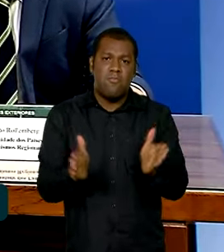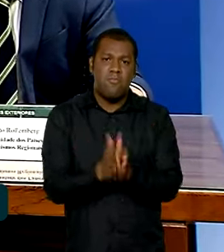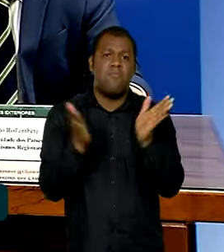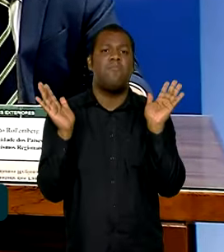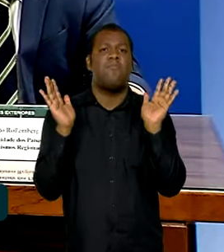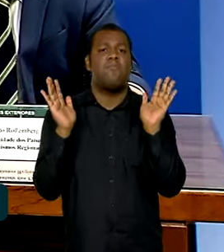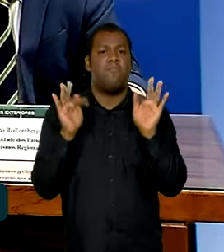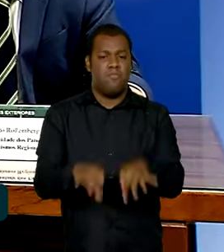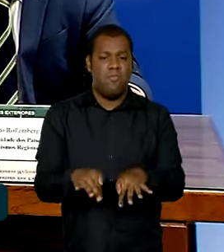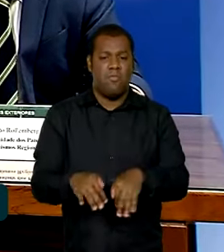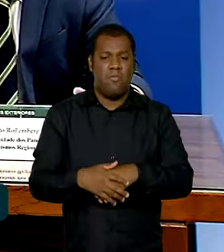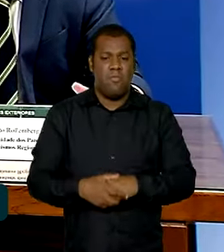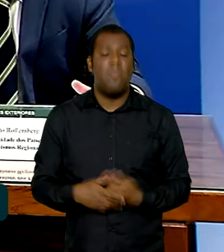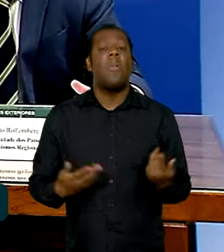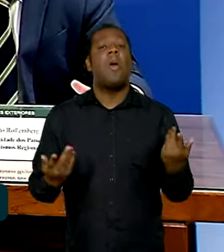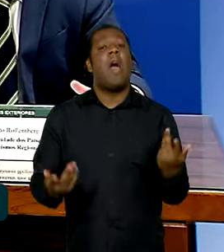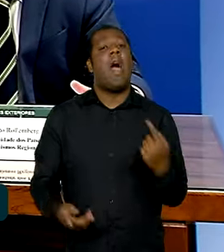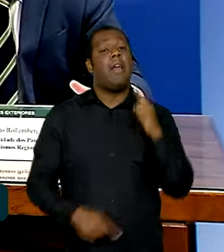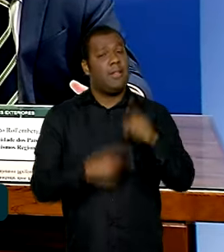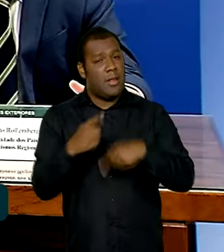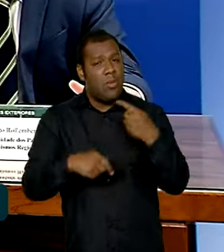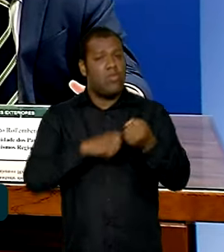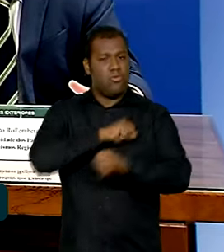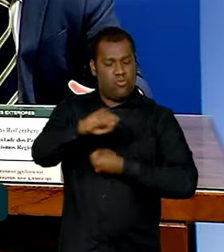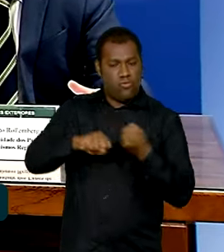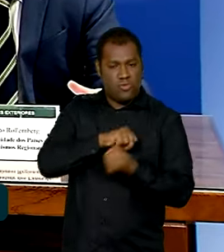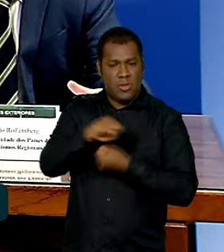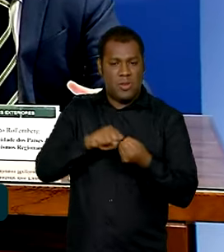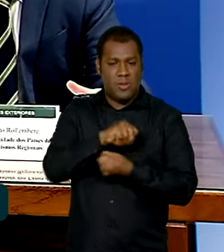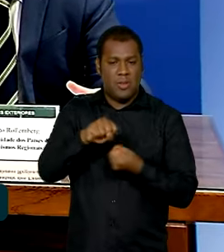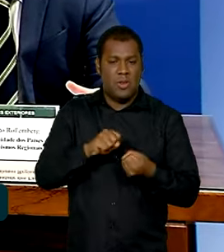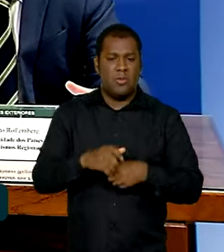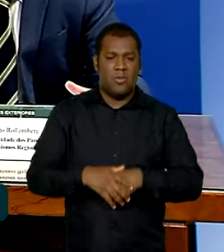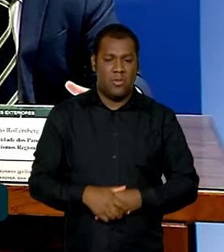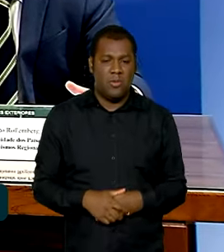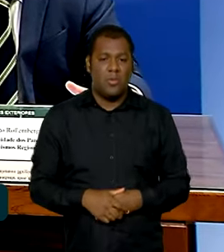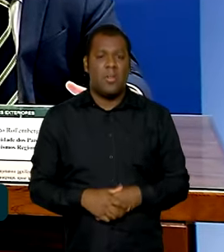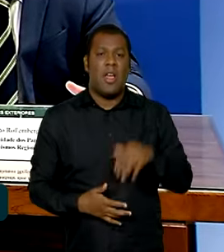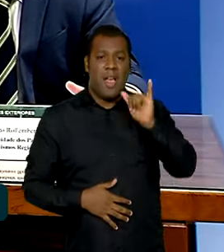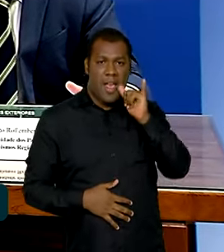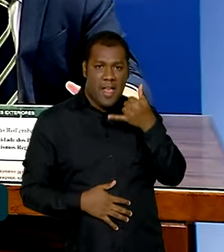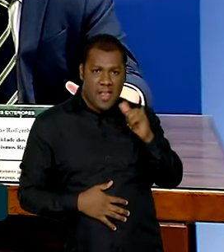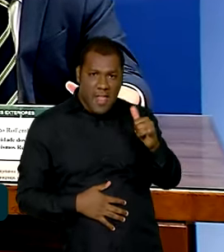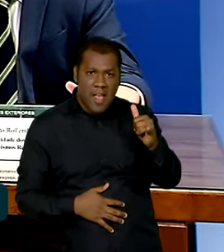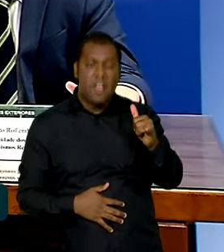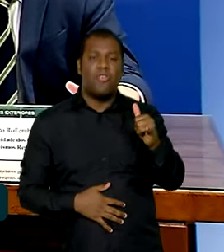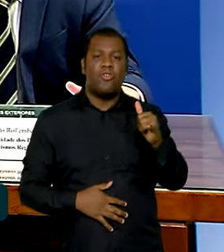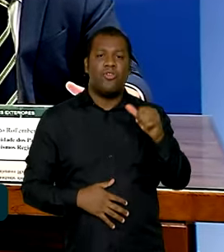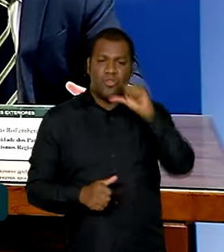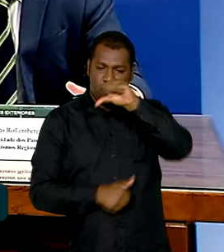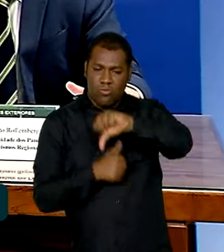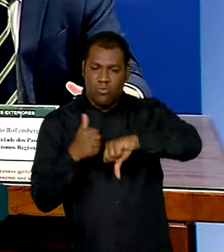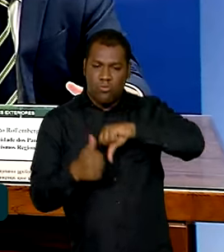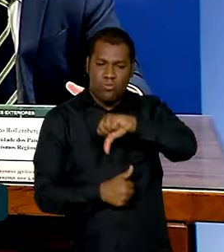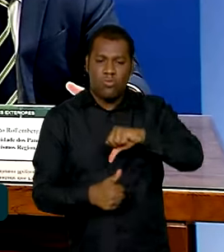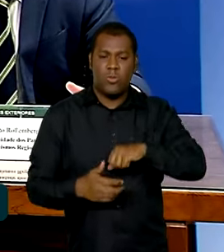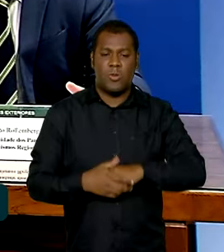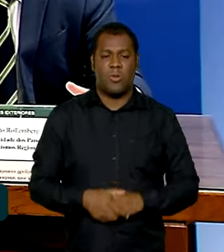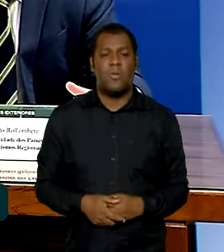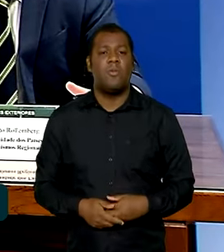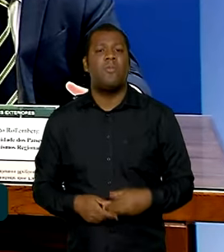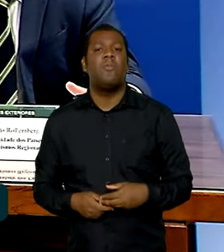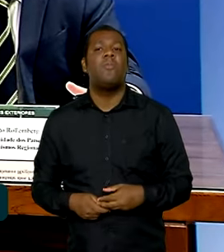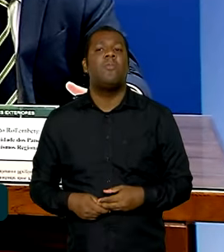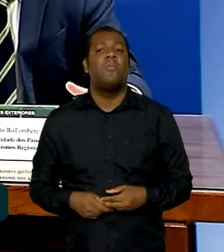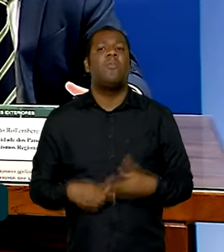Depois a sustentabilidade e a transição energética. Outra. E a terceira